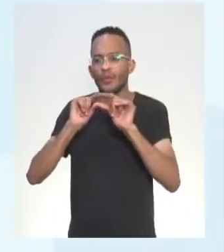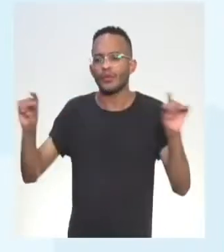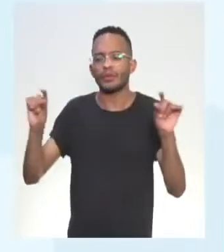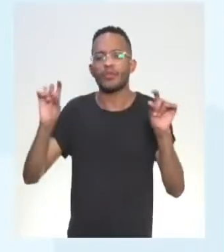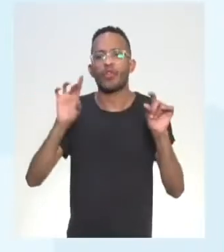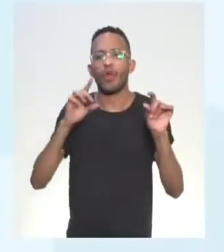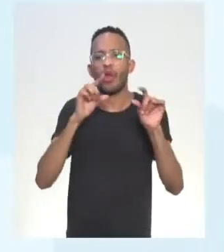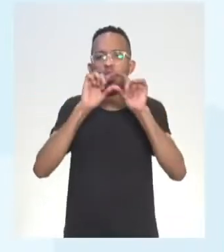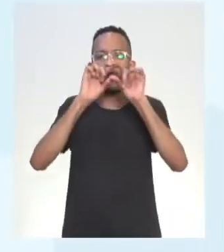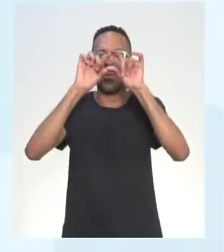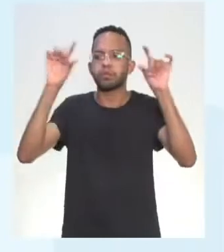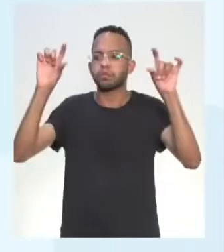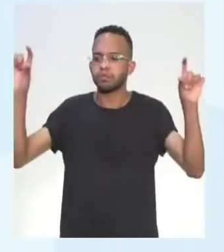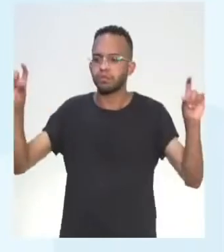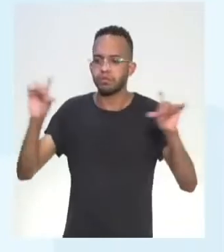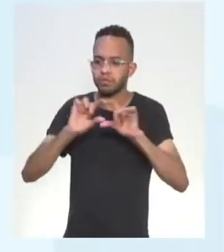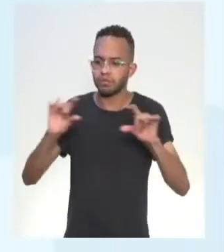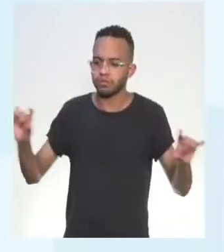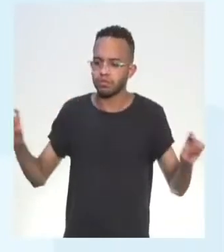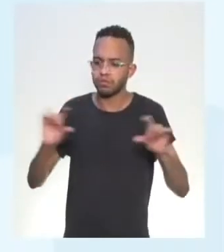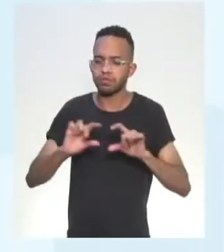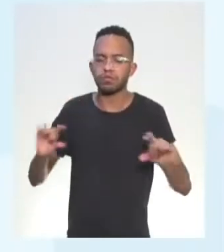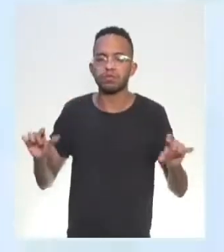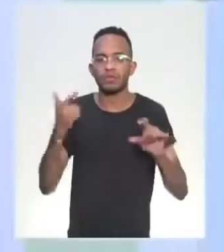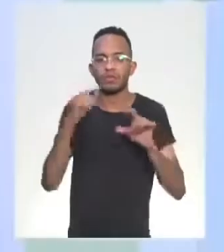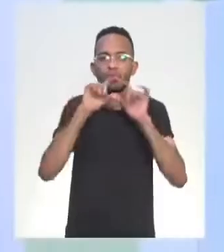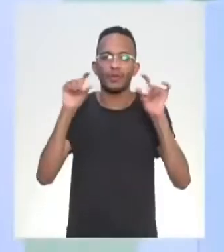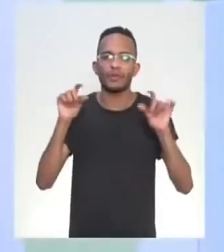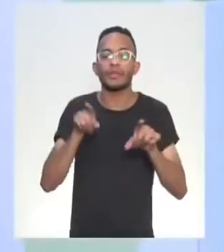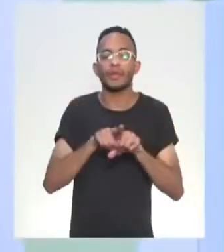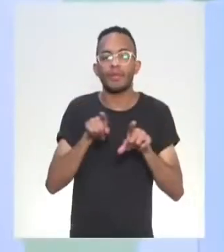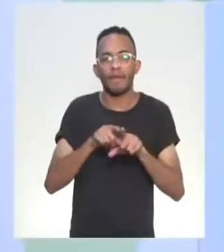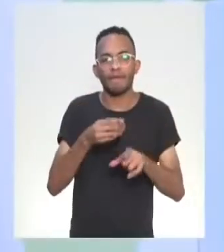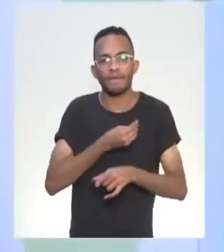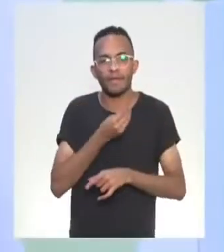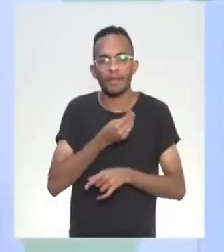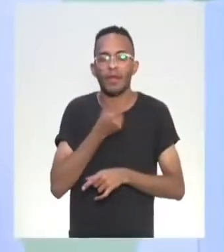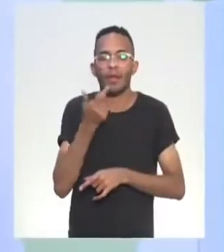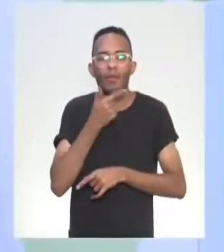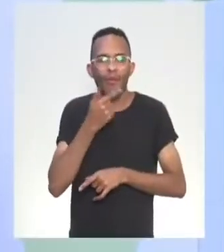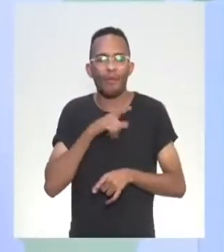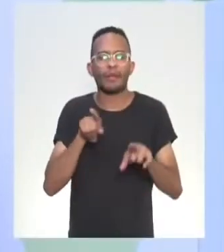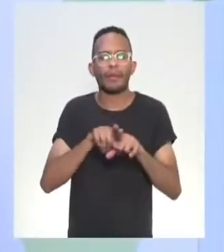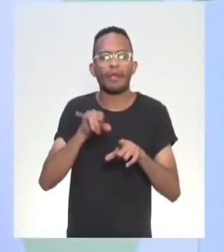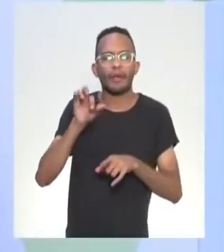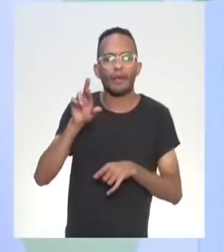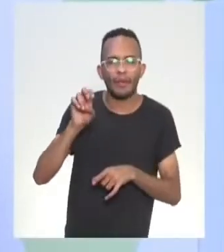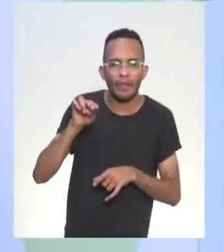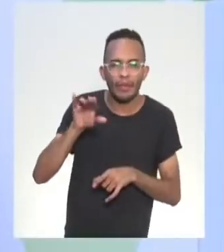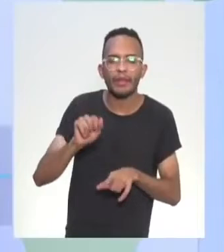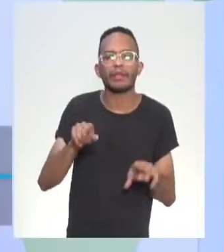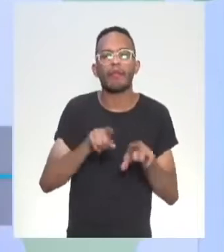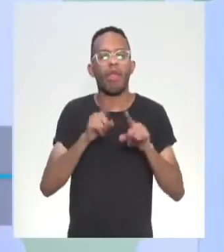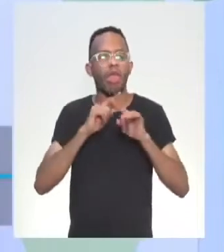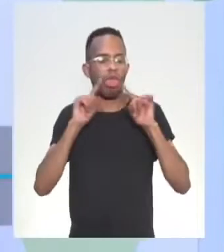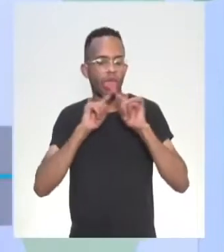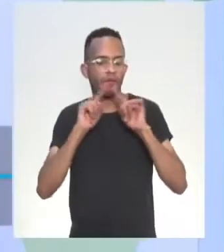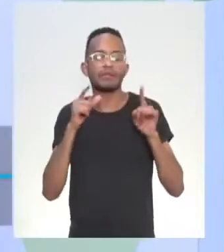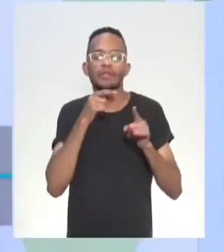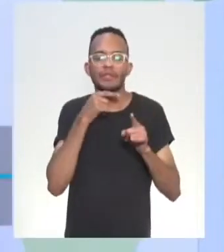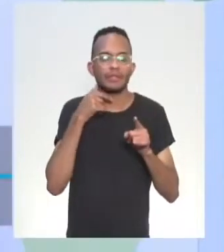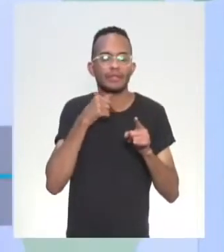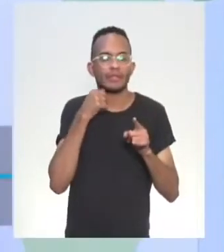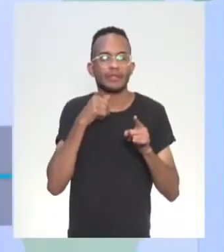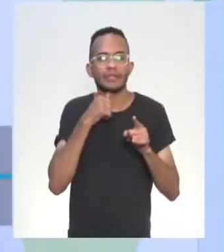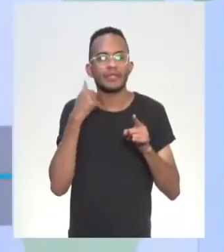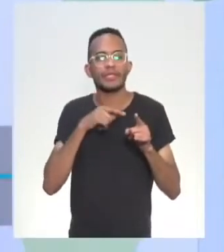no conteúdo desses gêneros. Então, vamos falar sobre a presença do humor, da ironia, da crítica nesses textos, como